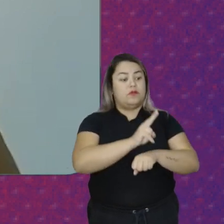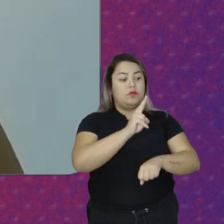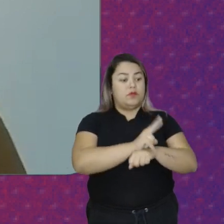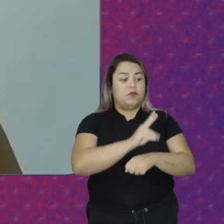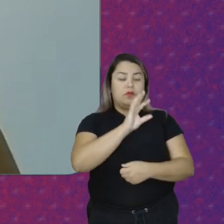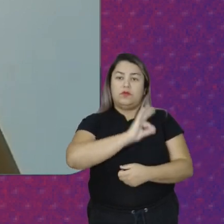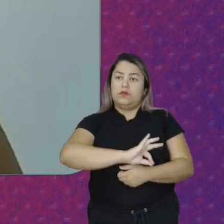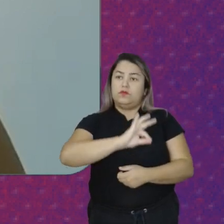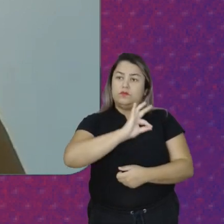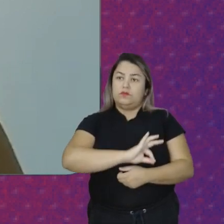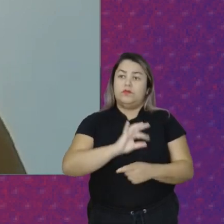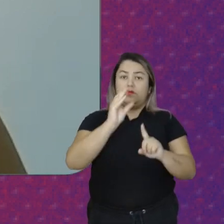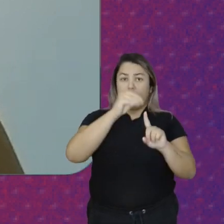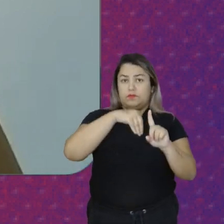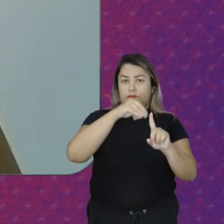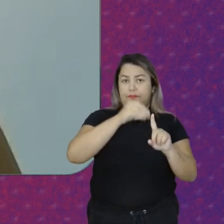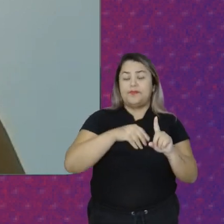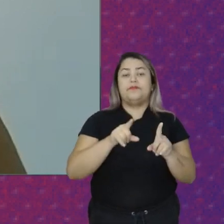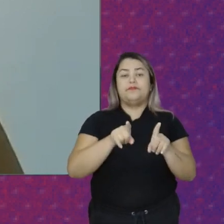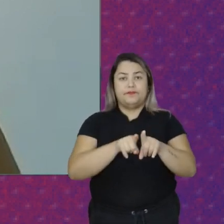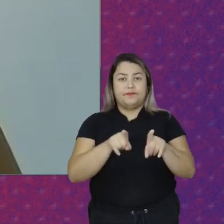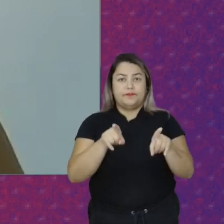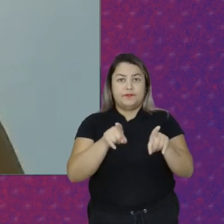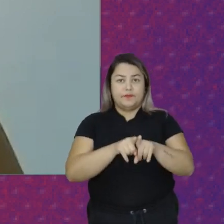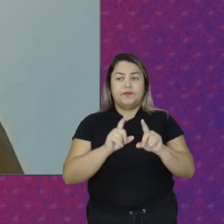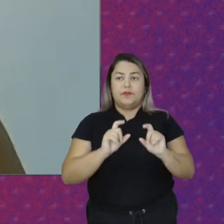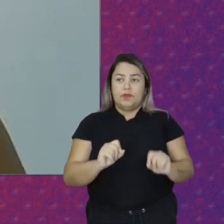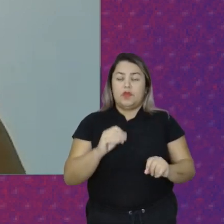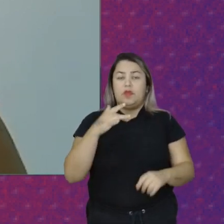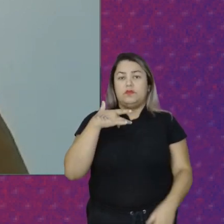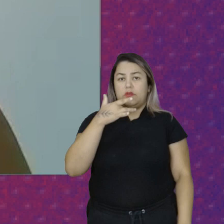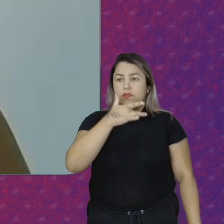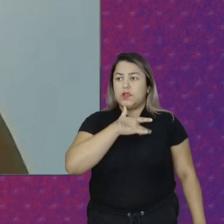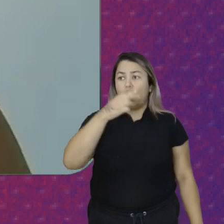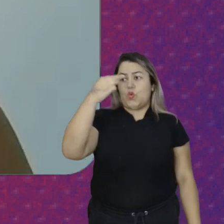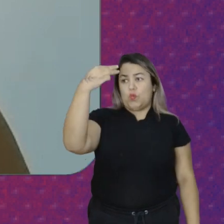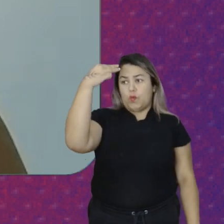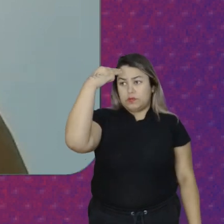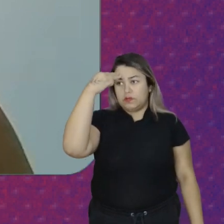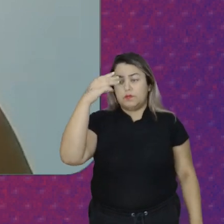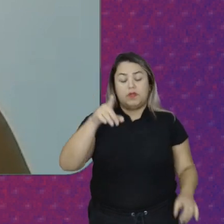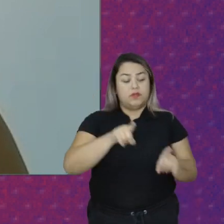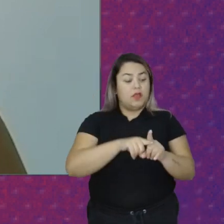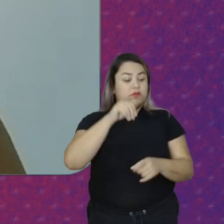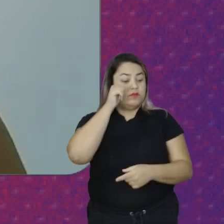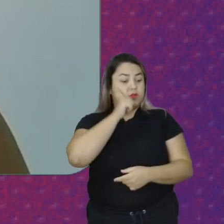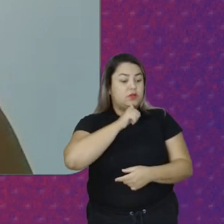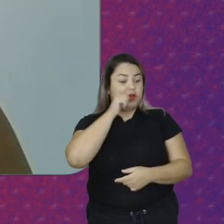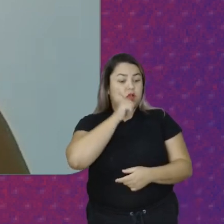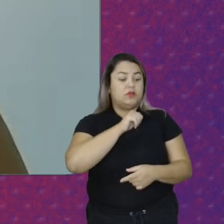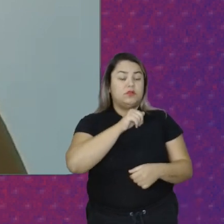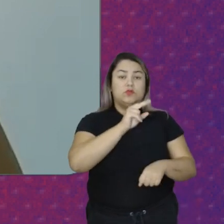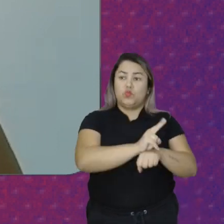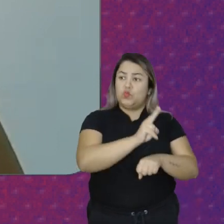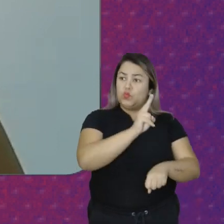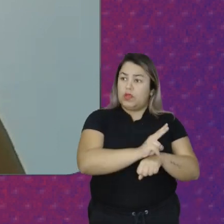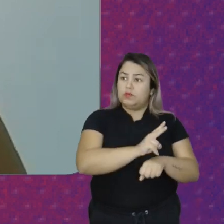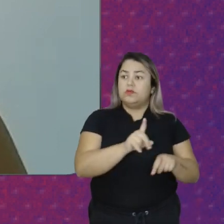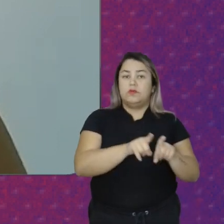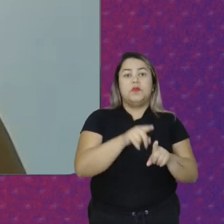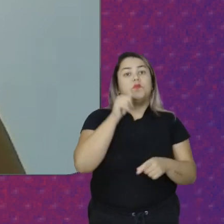não remuneradas. Que isso também diz respeito à questão da saúde mental, principalmente das mulheres cuidadoras, e aí